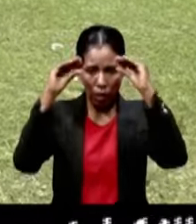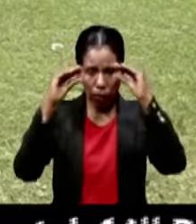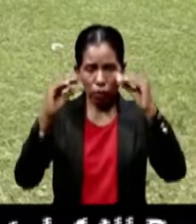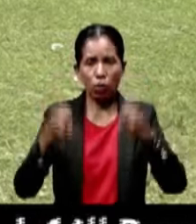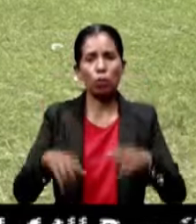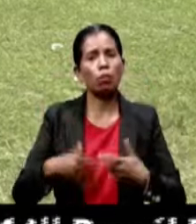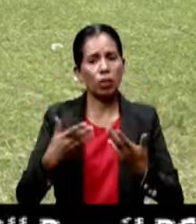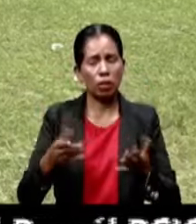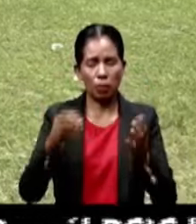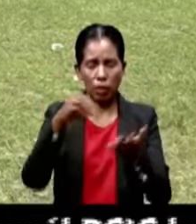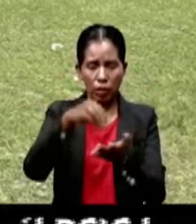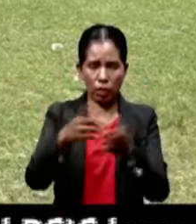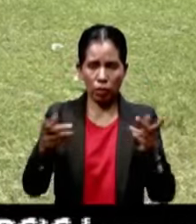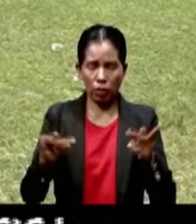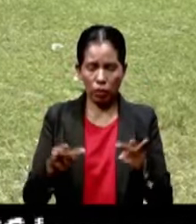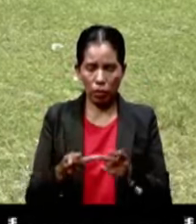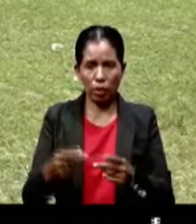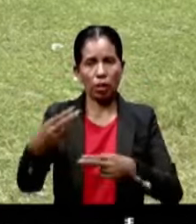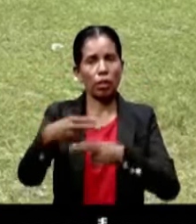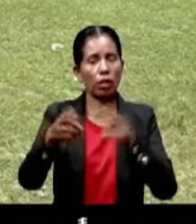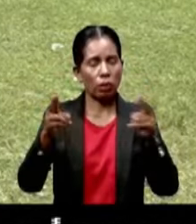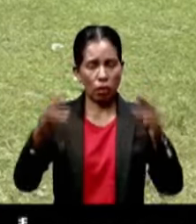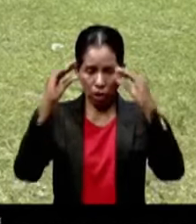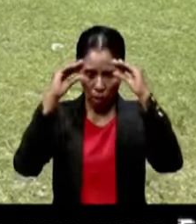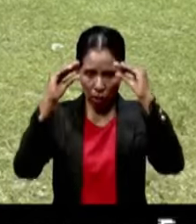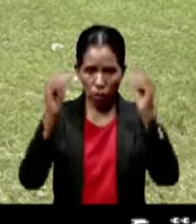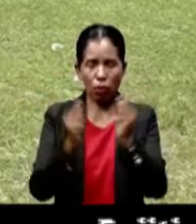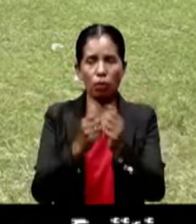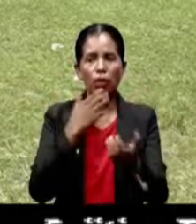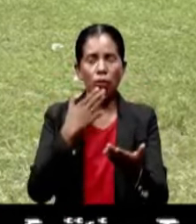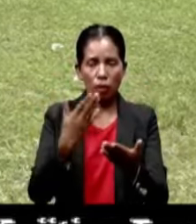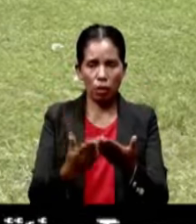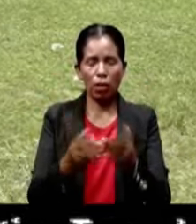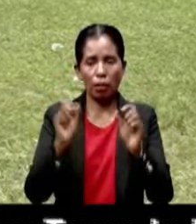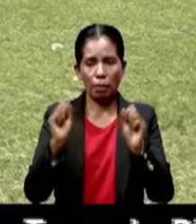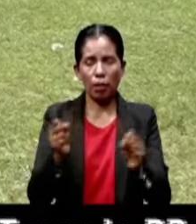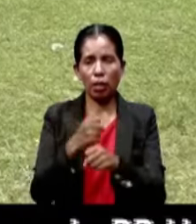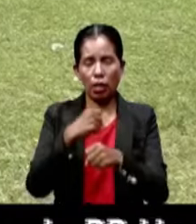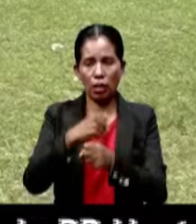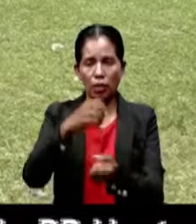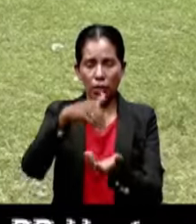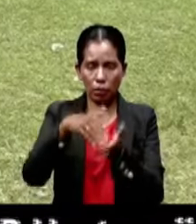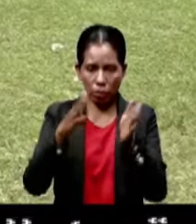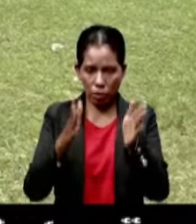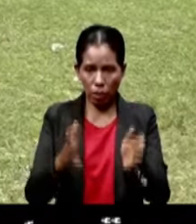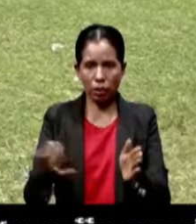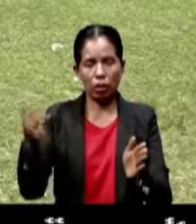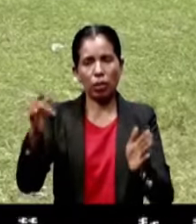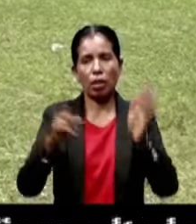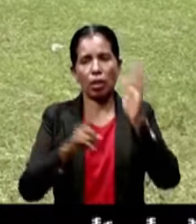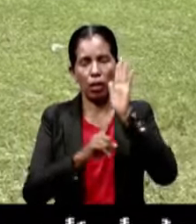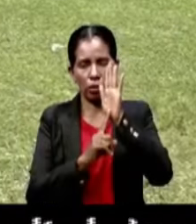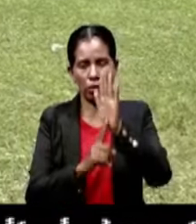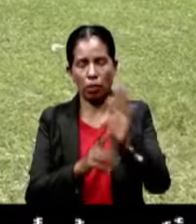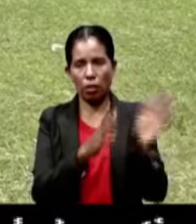cria ambiente e a sala hanorinha, ho seguro, no bele halo ni estudante sira sai centro e